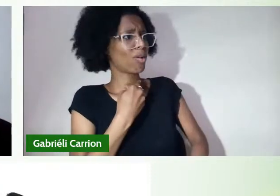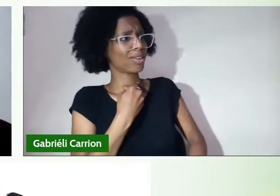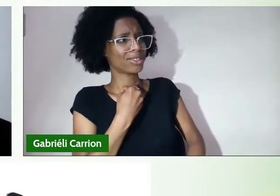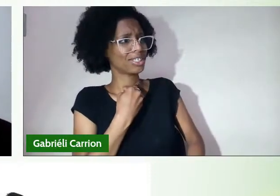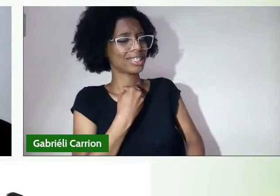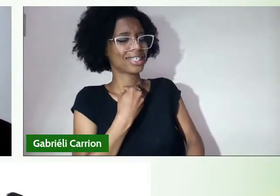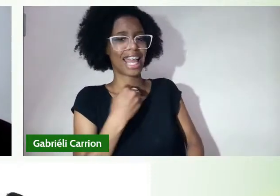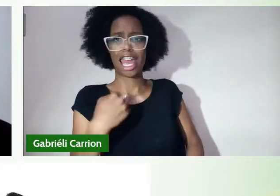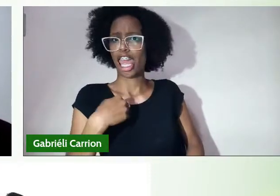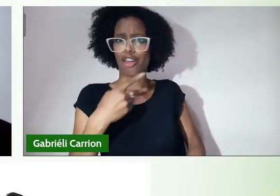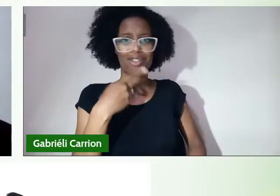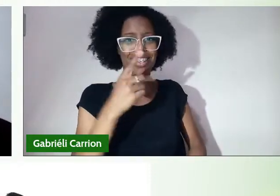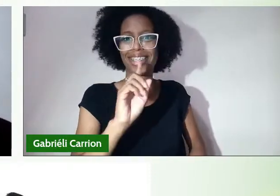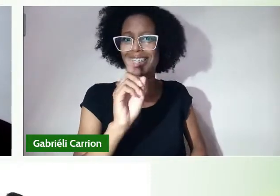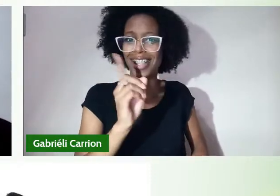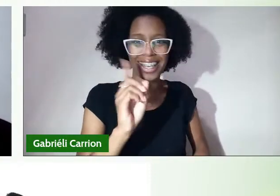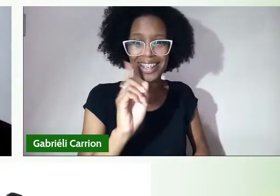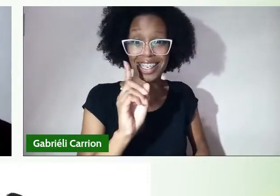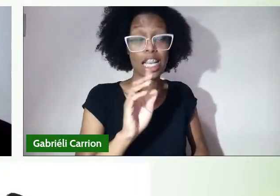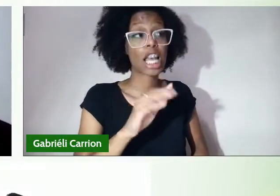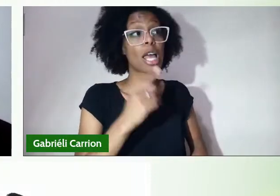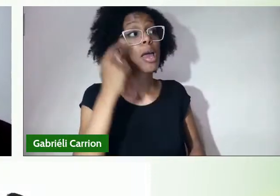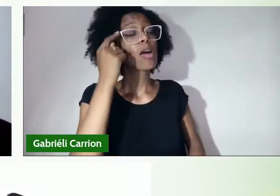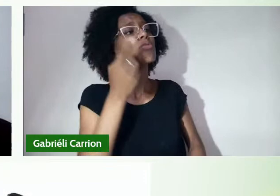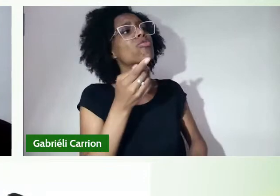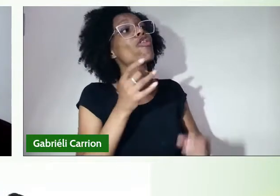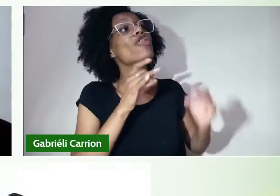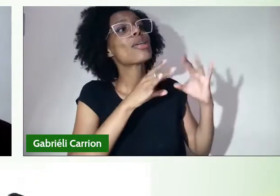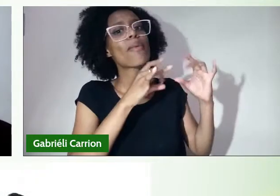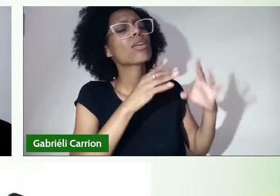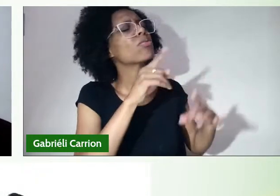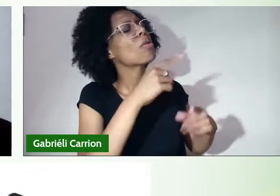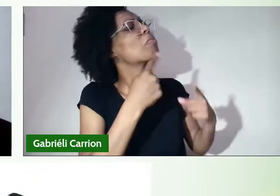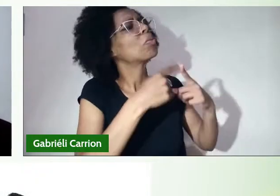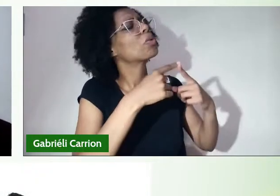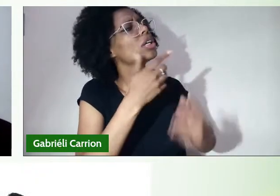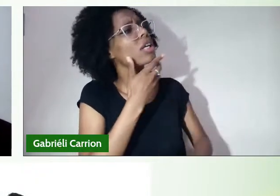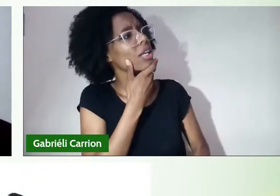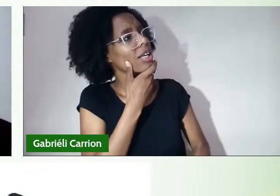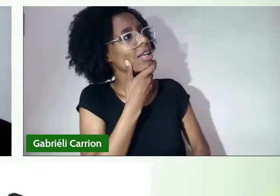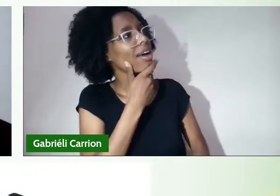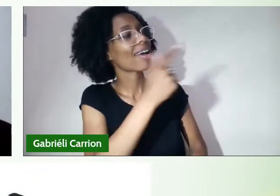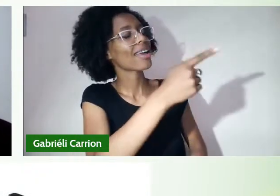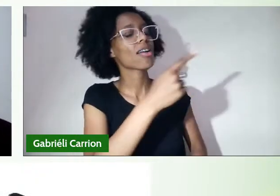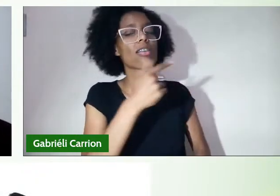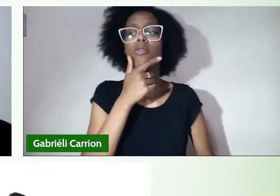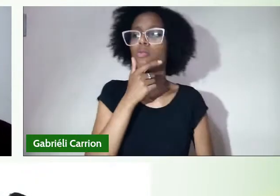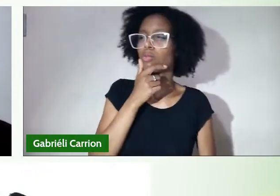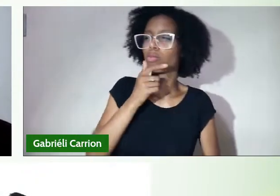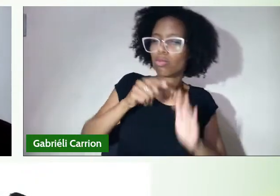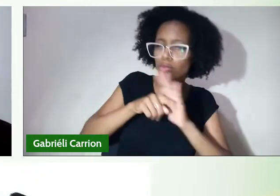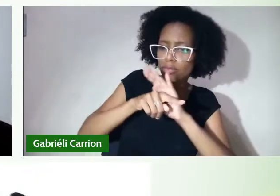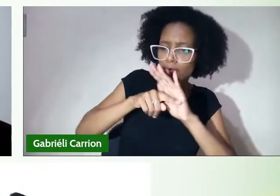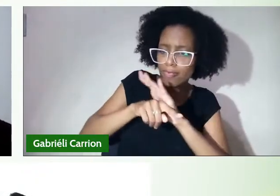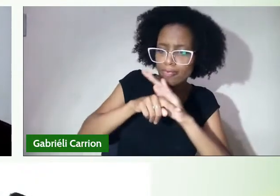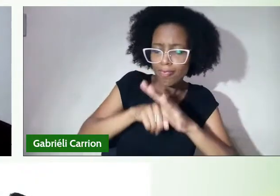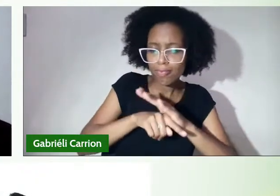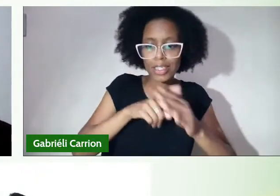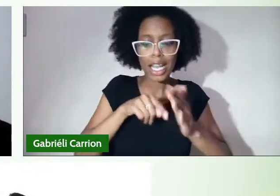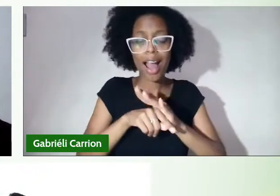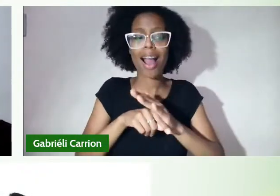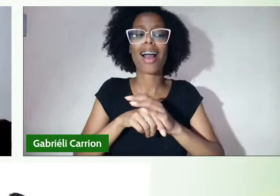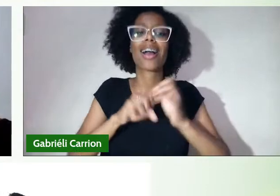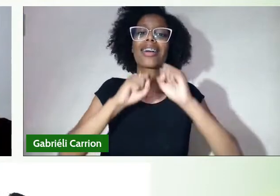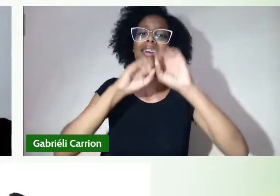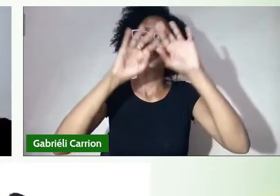utilizado, tu ganhou zero. Assim, não, eu estou dando um feedback para ele, esclarecendo o porquê não e dando caminhos para que ele pesquise mais e